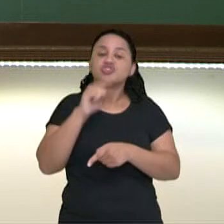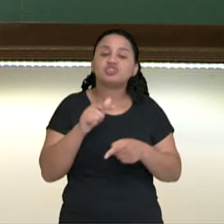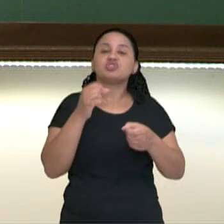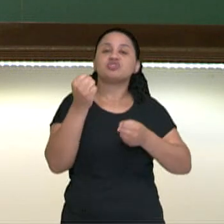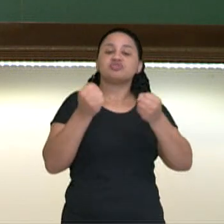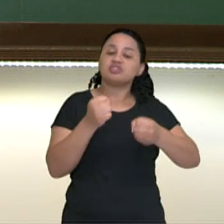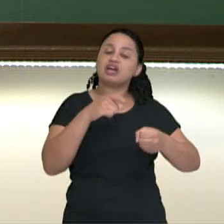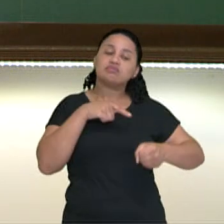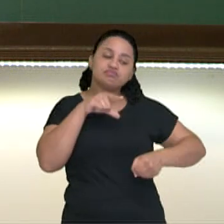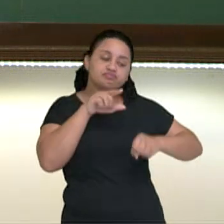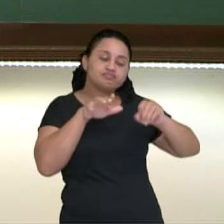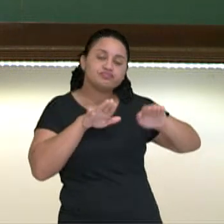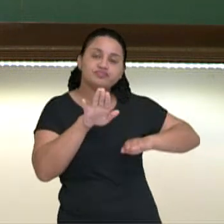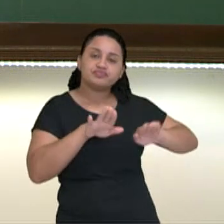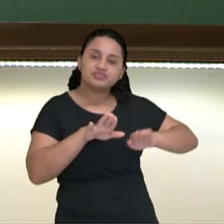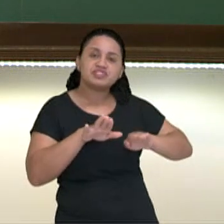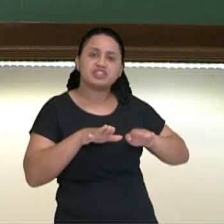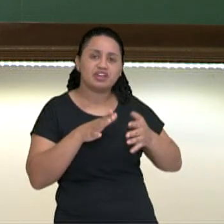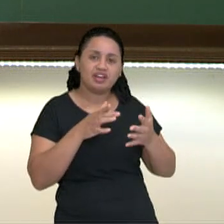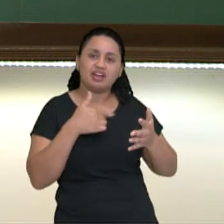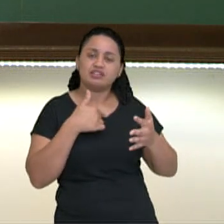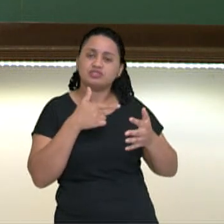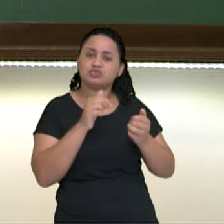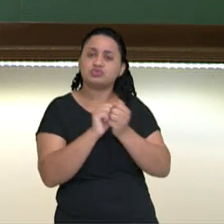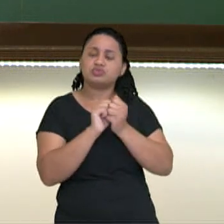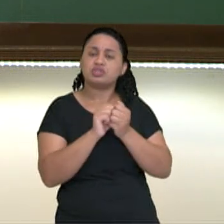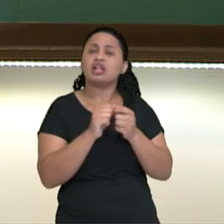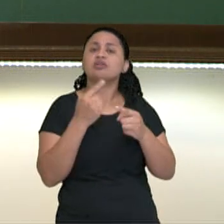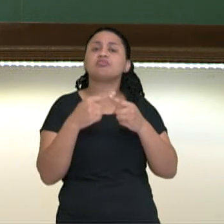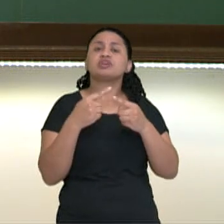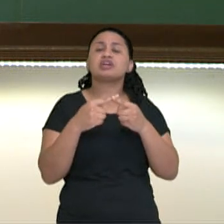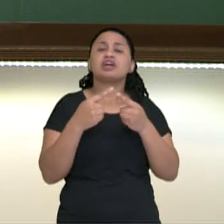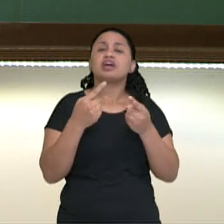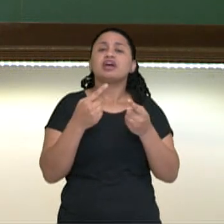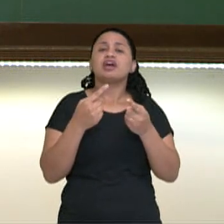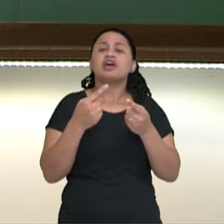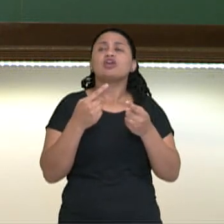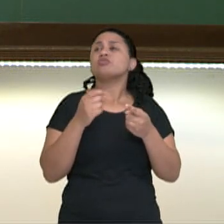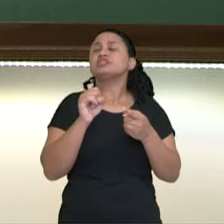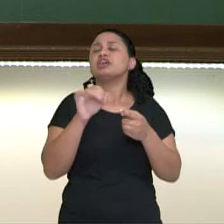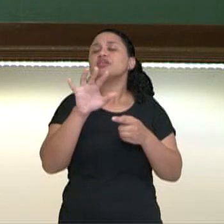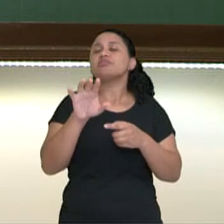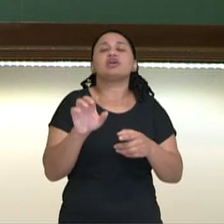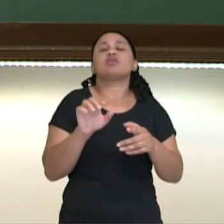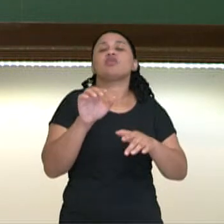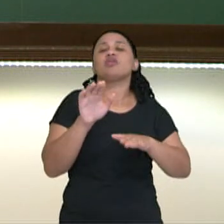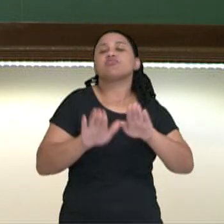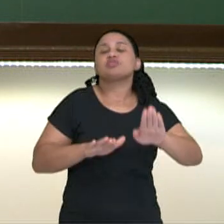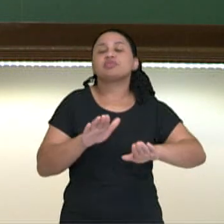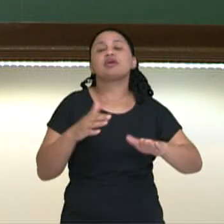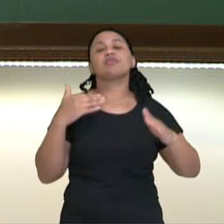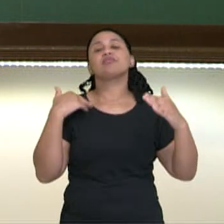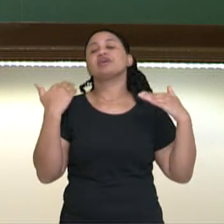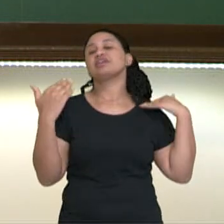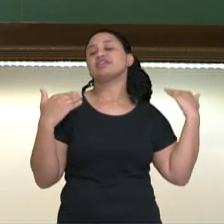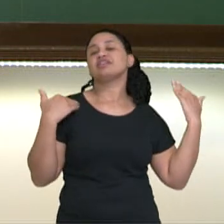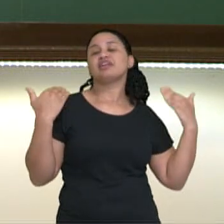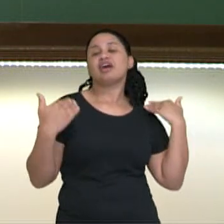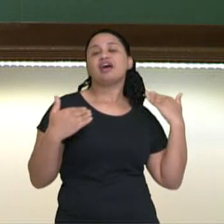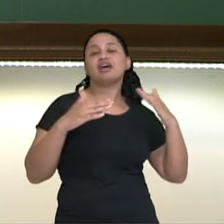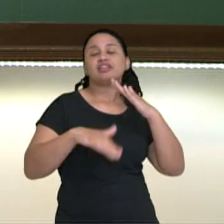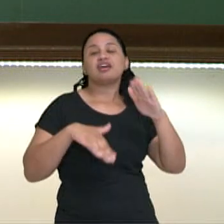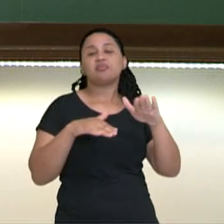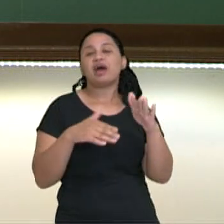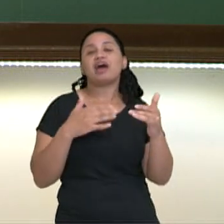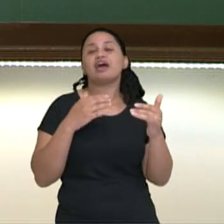posto de gasolina com um animalzinho no banco de trás. Por quê? Porque ele pegou o animal para se divertir, para dar uma passeadinha com ele na praia, como se